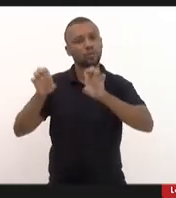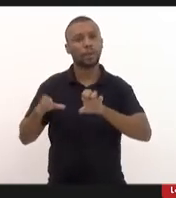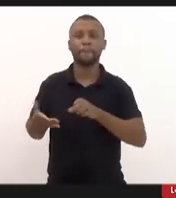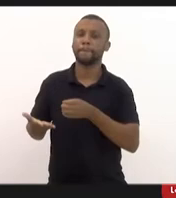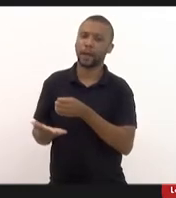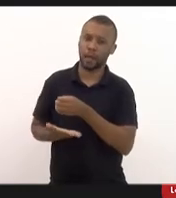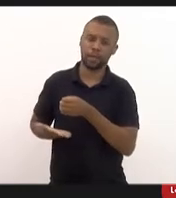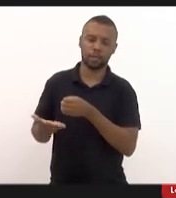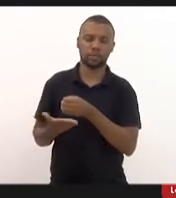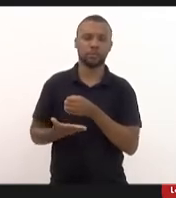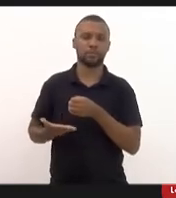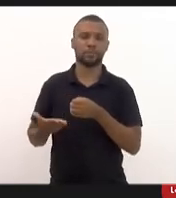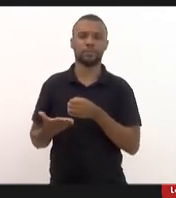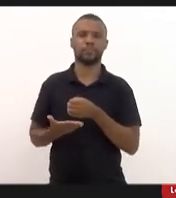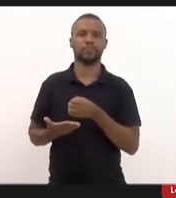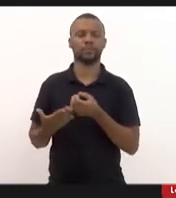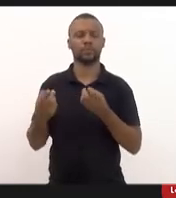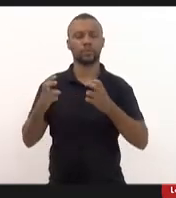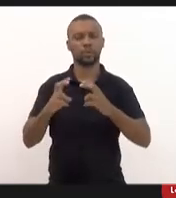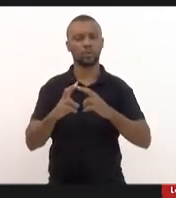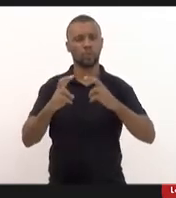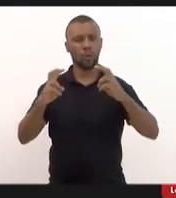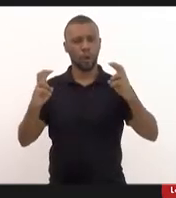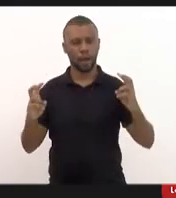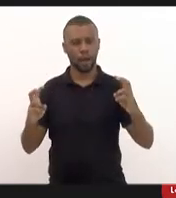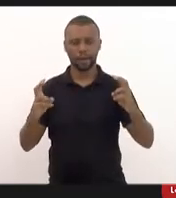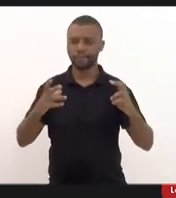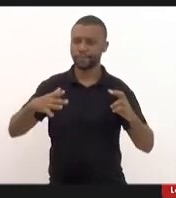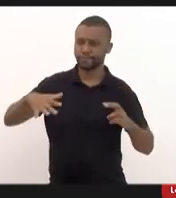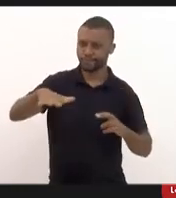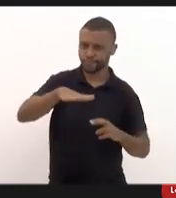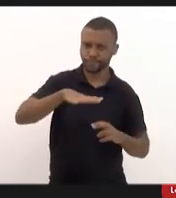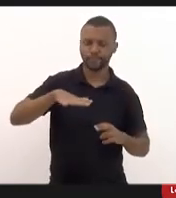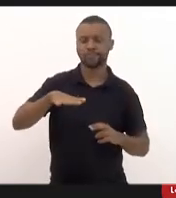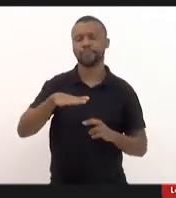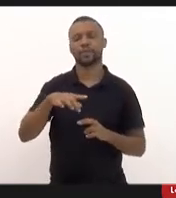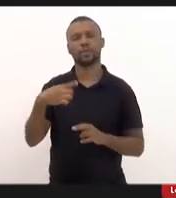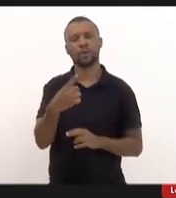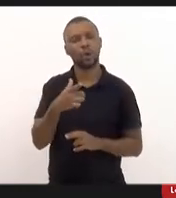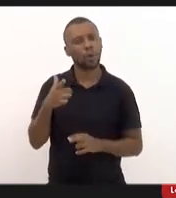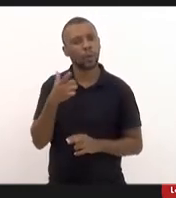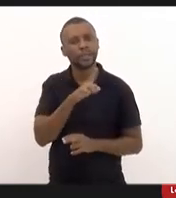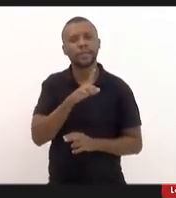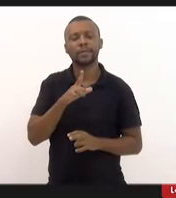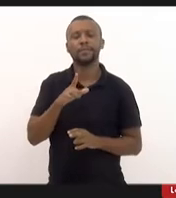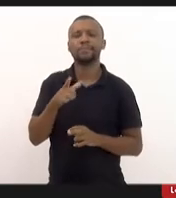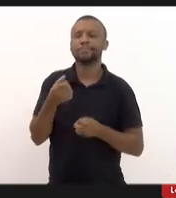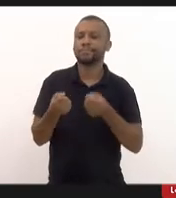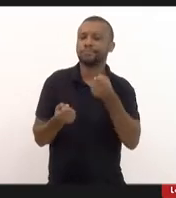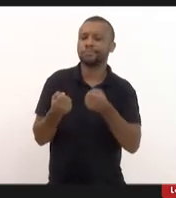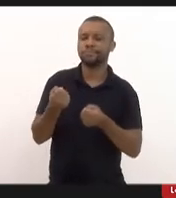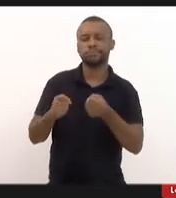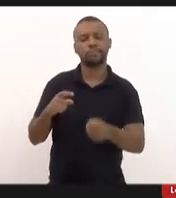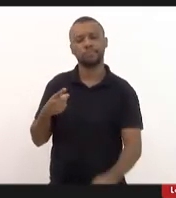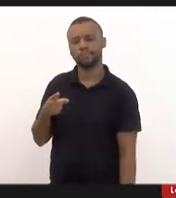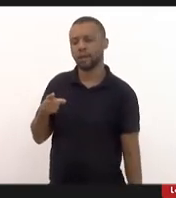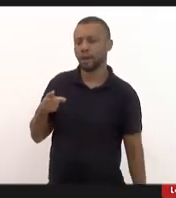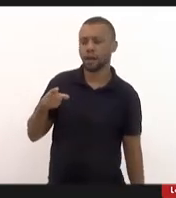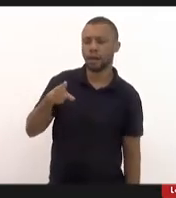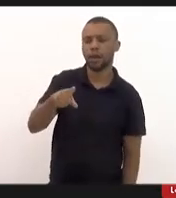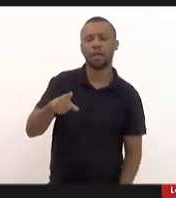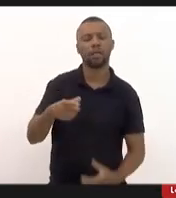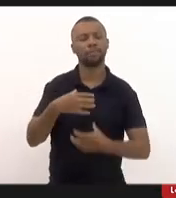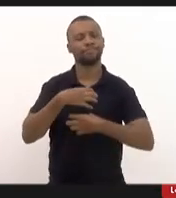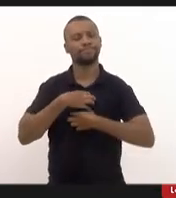né, do arco metropolitano, para que a gente possa transitar com segurança e